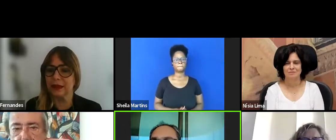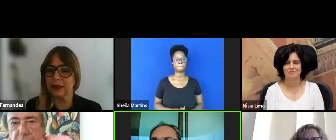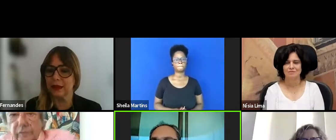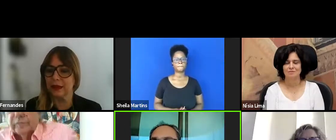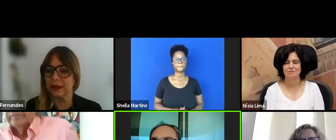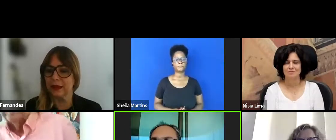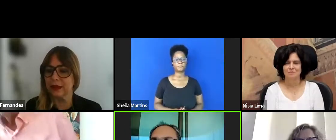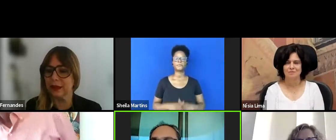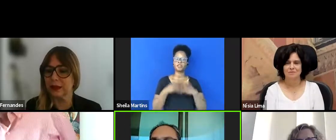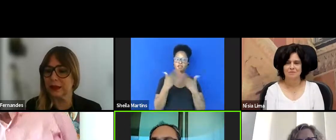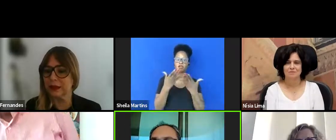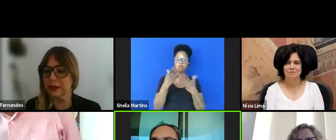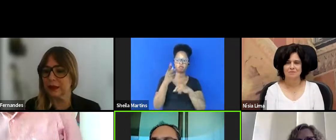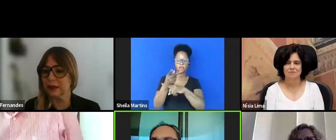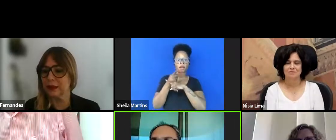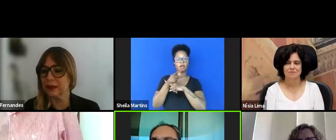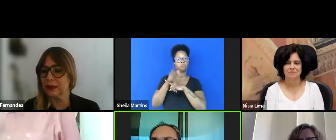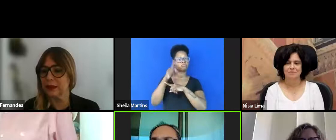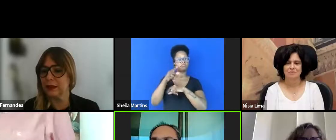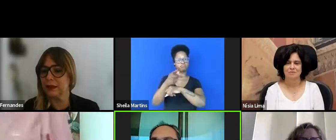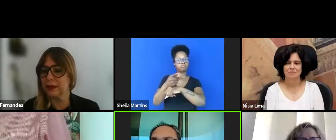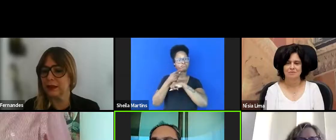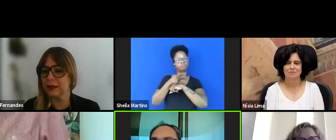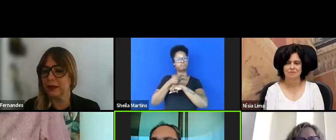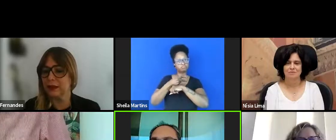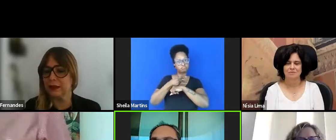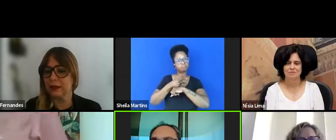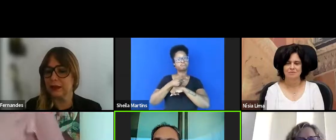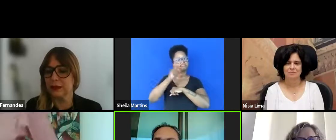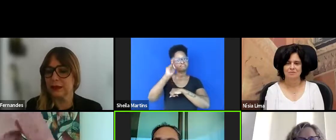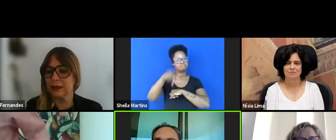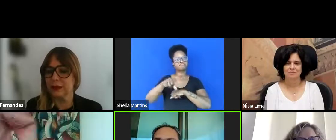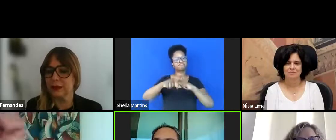Por esse prêmio merecido, né, que no,